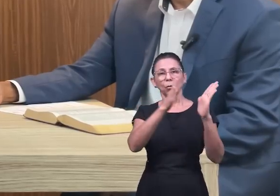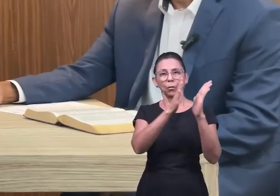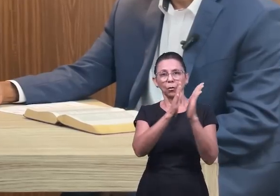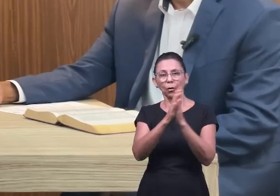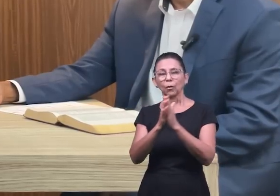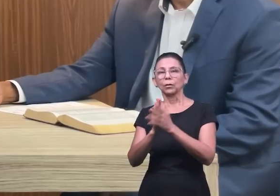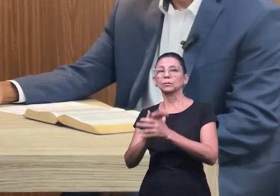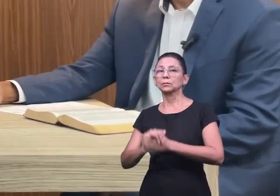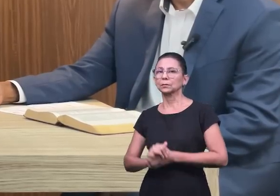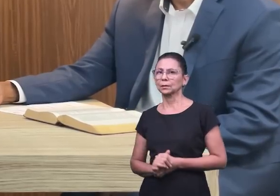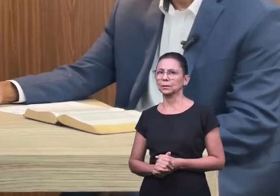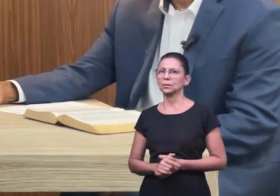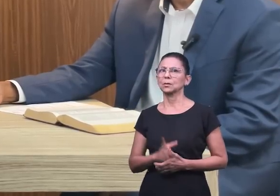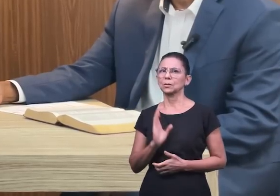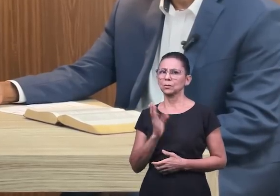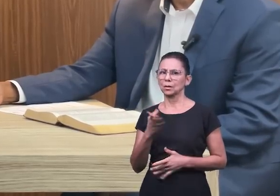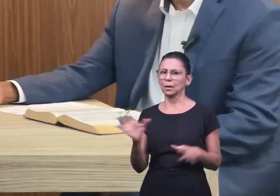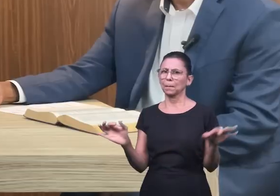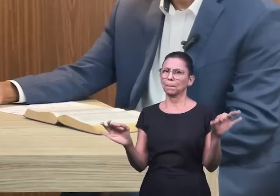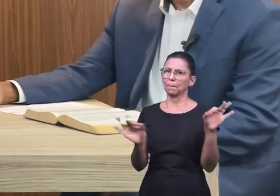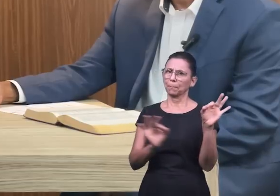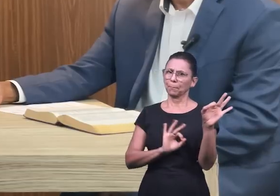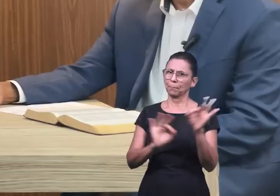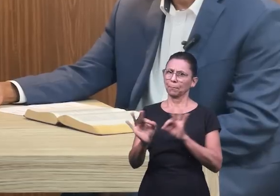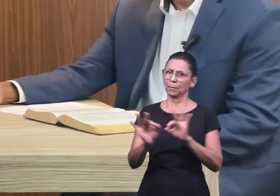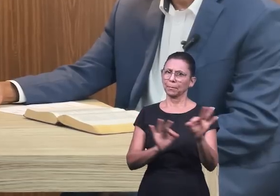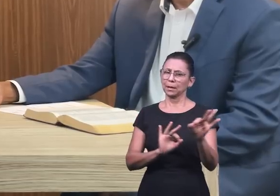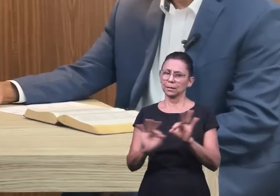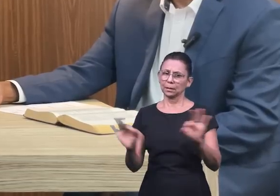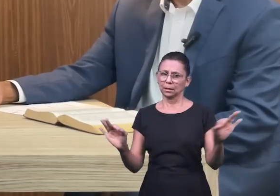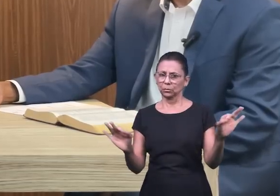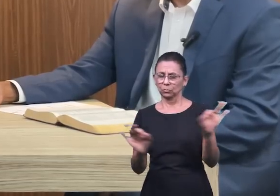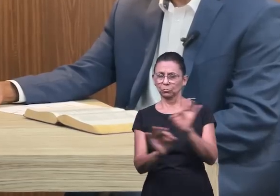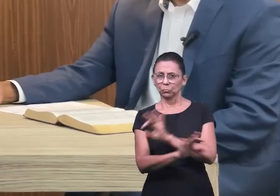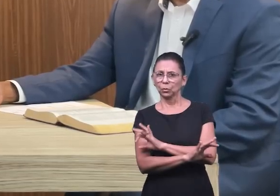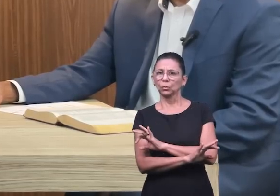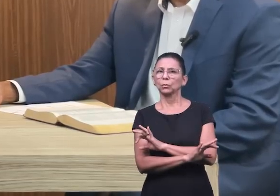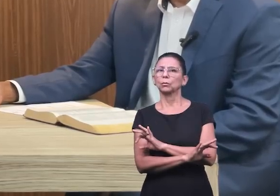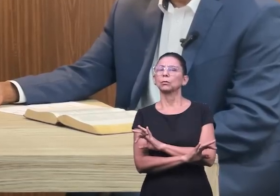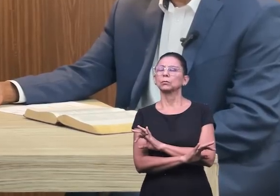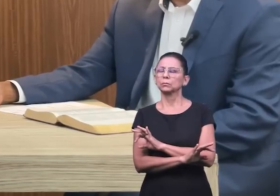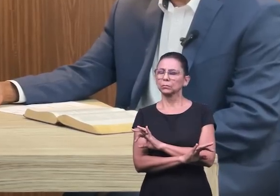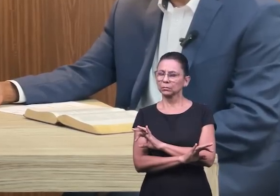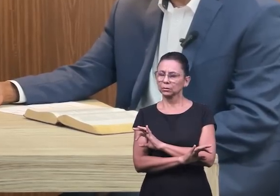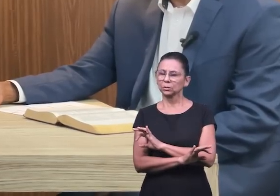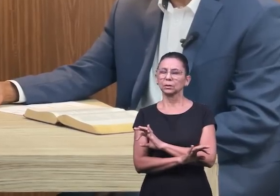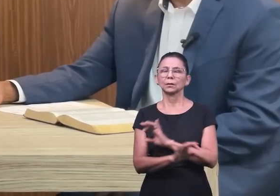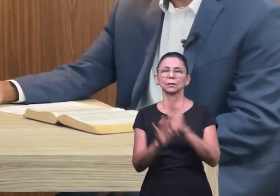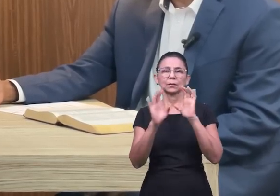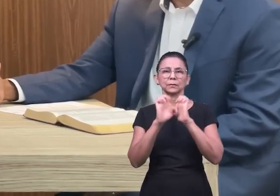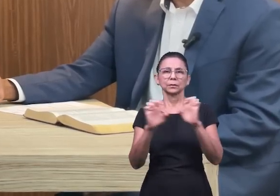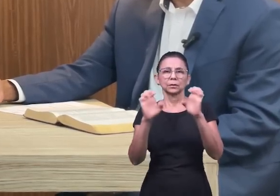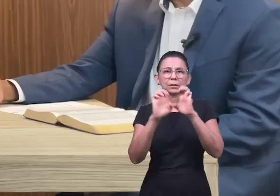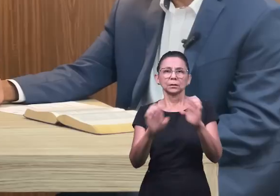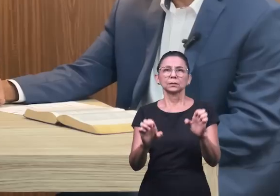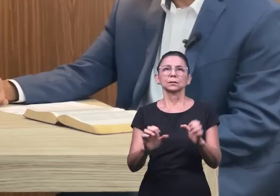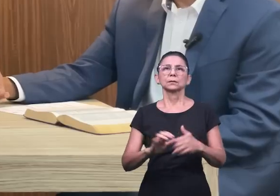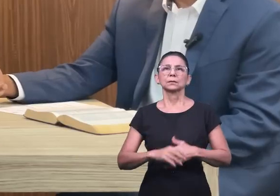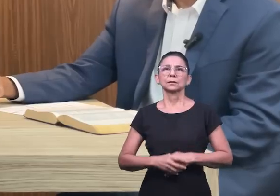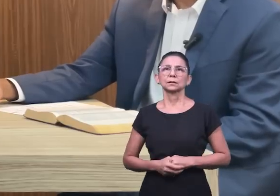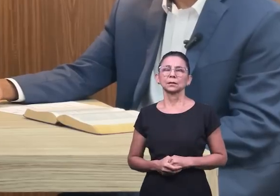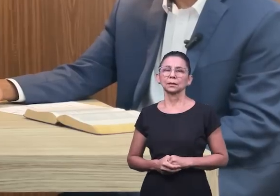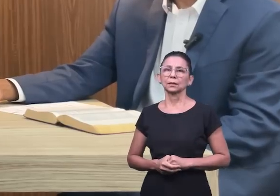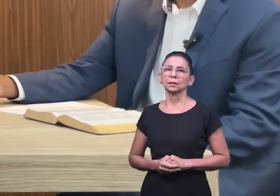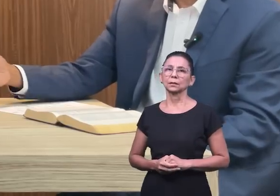entregando as revelações, as visões, o grupo ir à frente para evangelizar. Isso. Os valentes, eles vão já preparados,